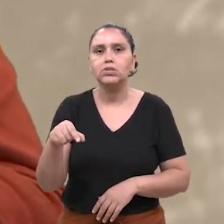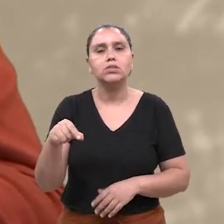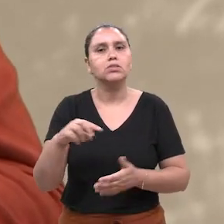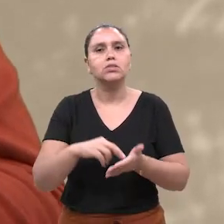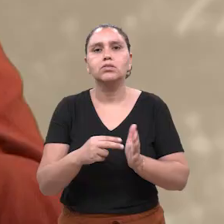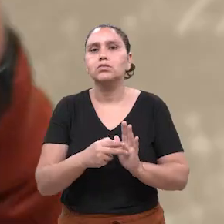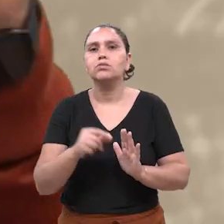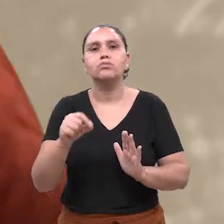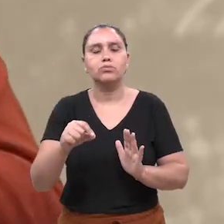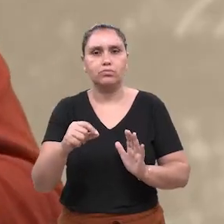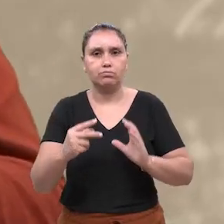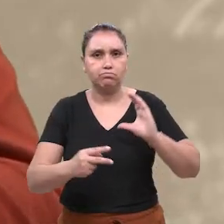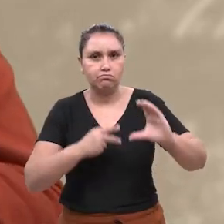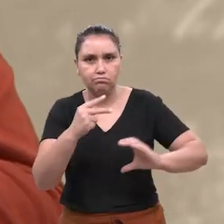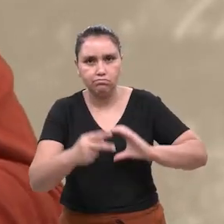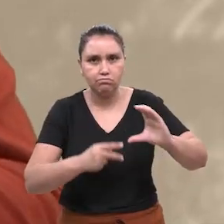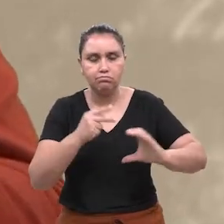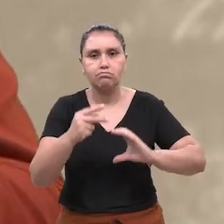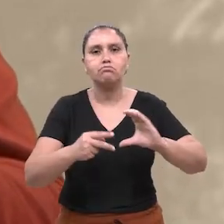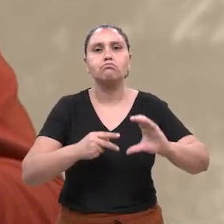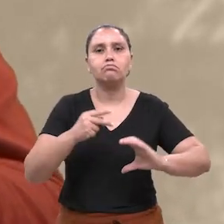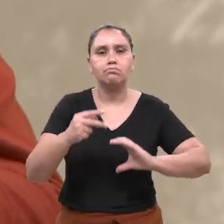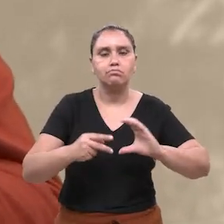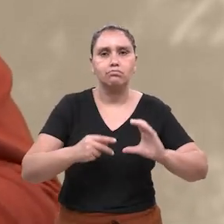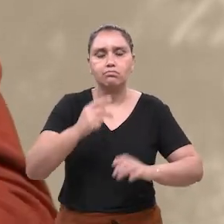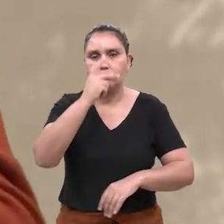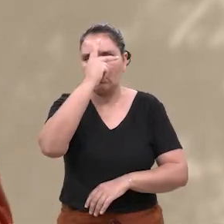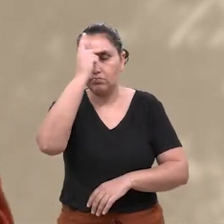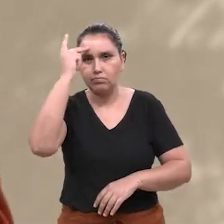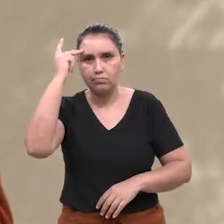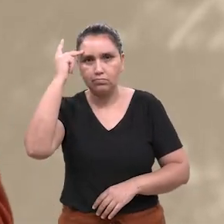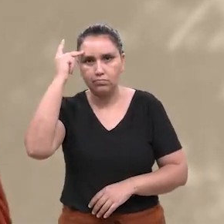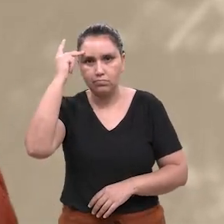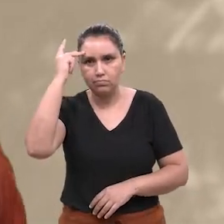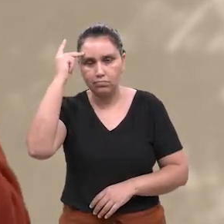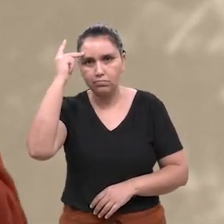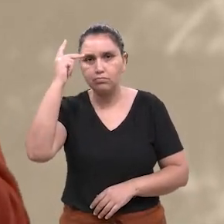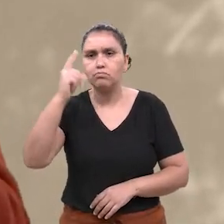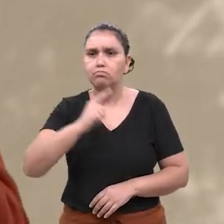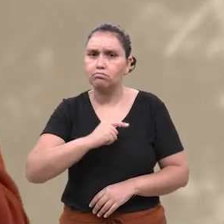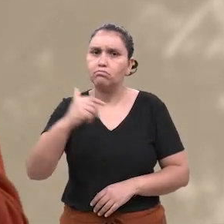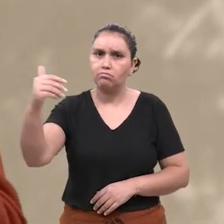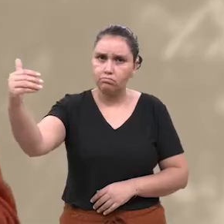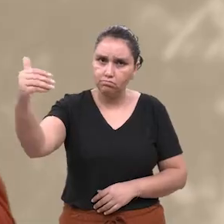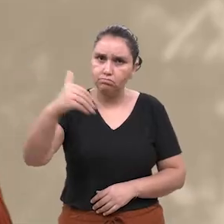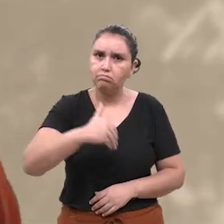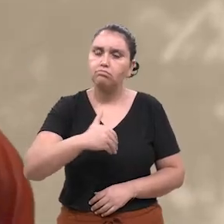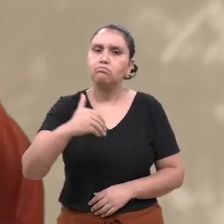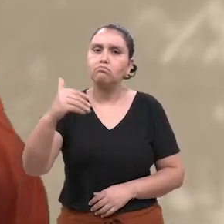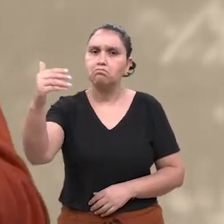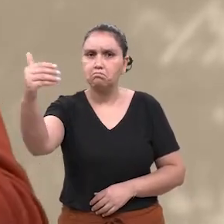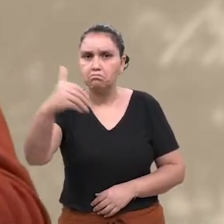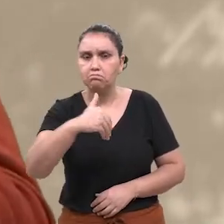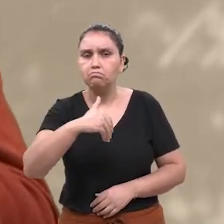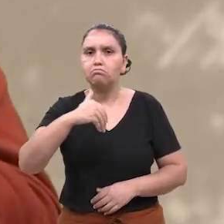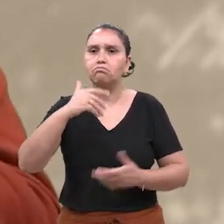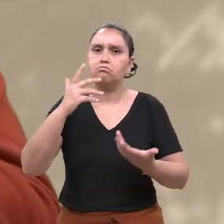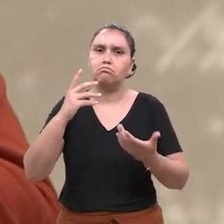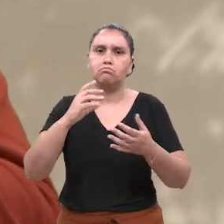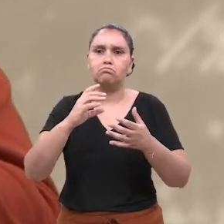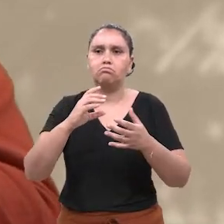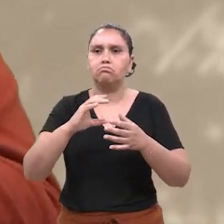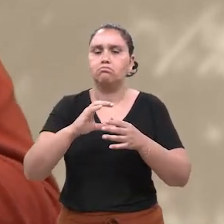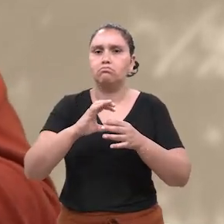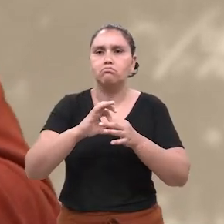Porque ela é uma casa legislativa, as pessoas têm a liberdade de vir a esta casa